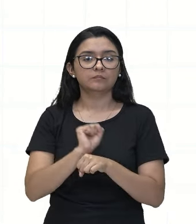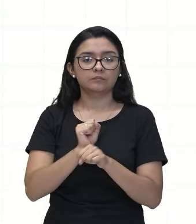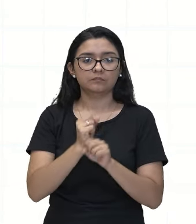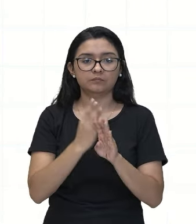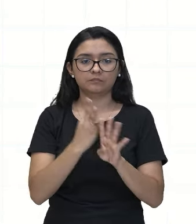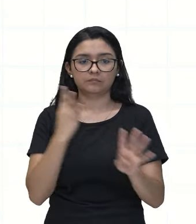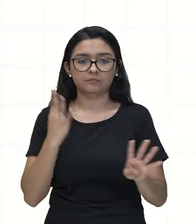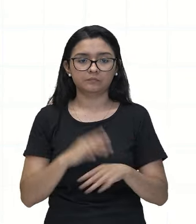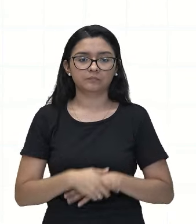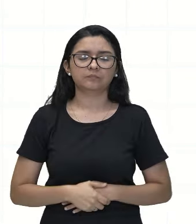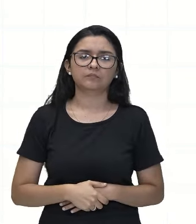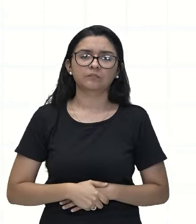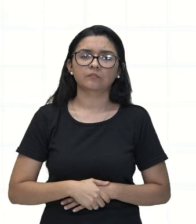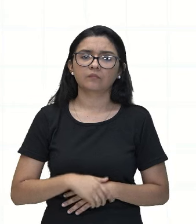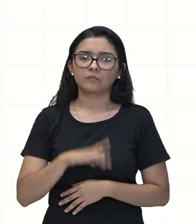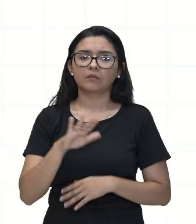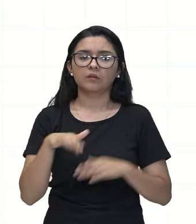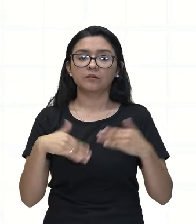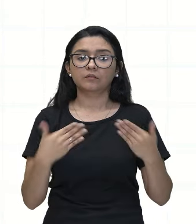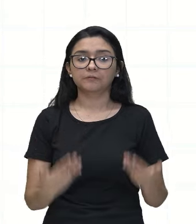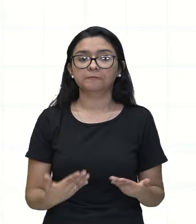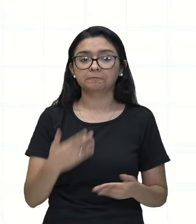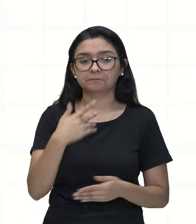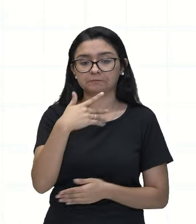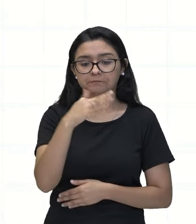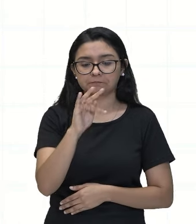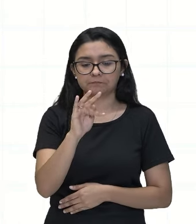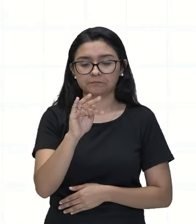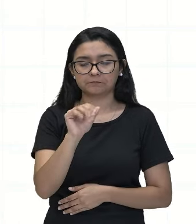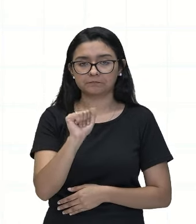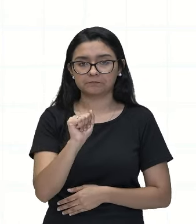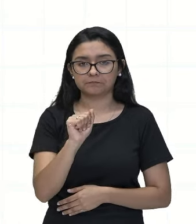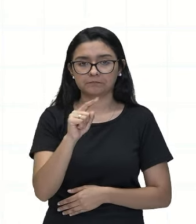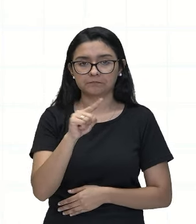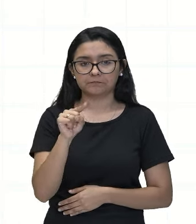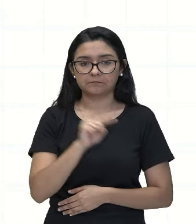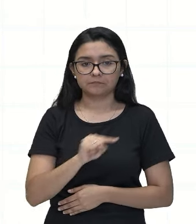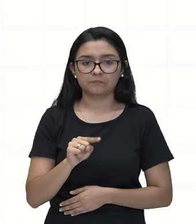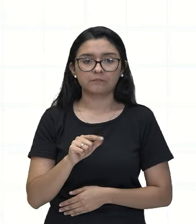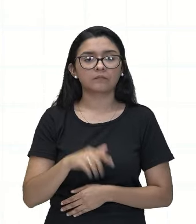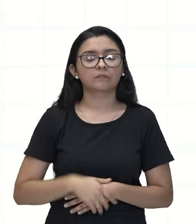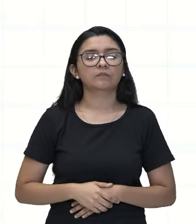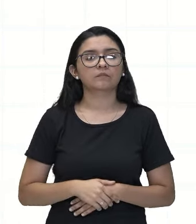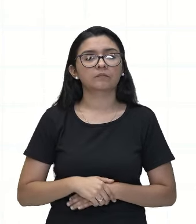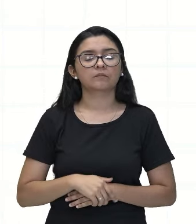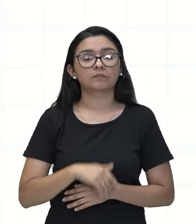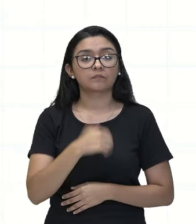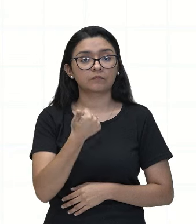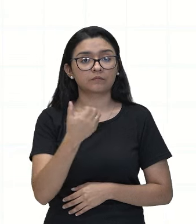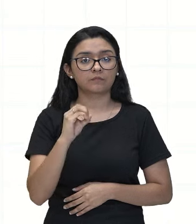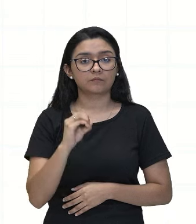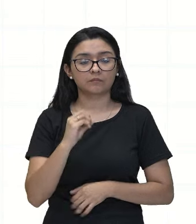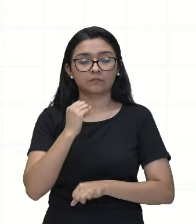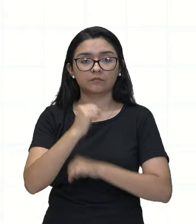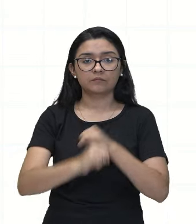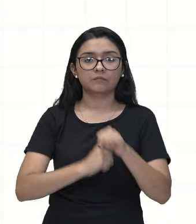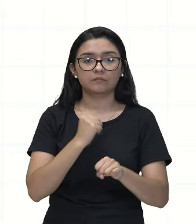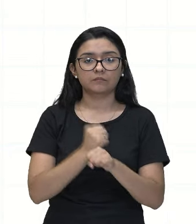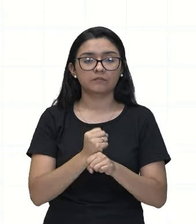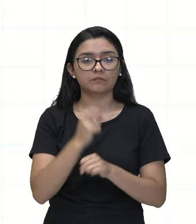anos que não te vejo Olha o verbo faz indicando tempo decorrido então